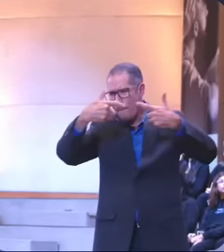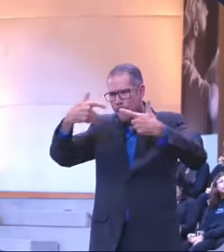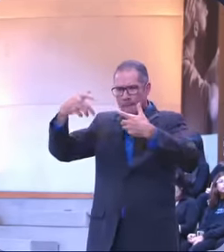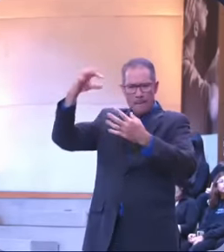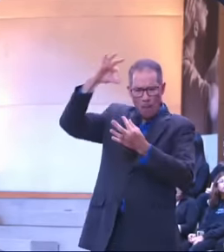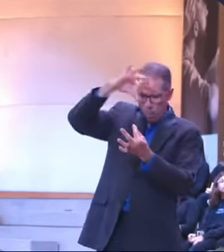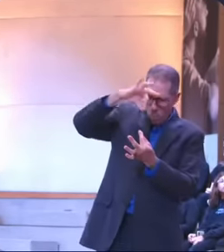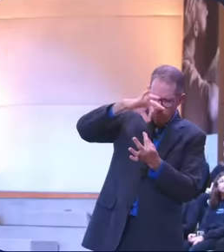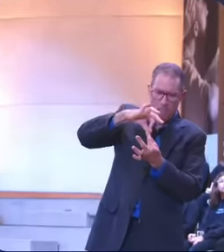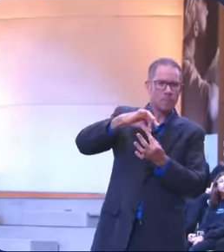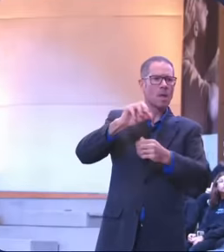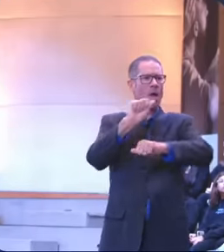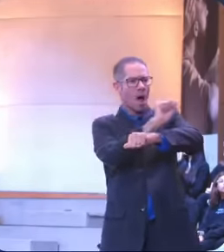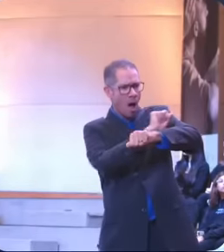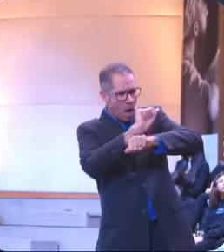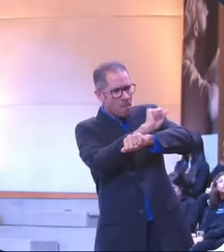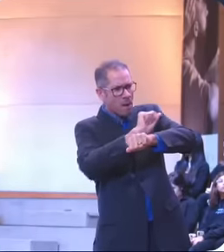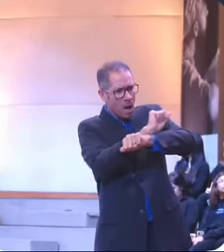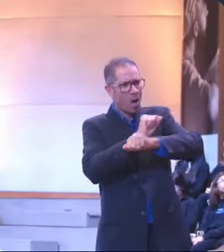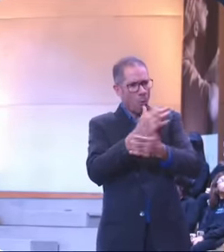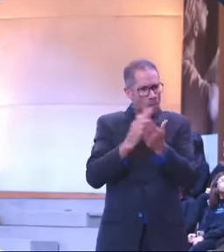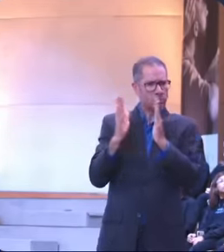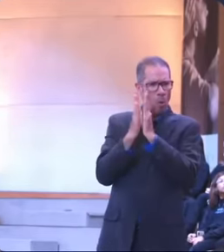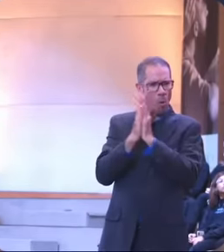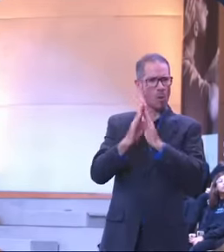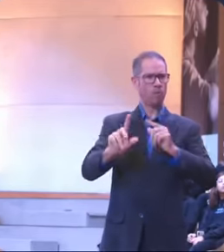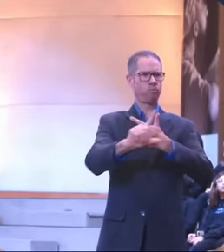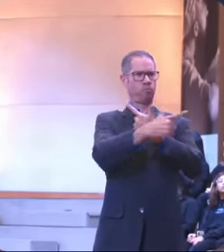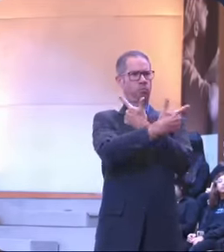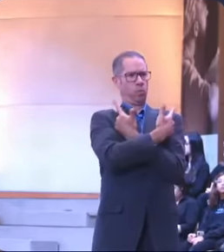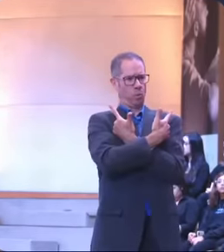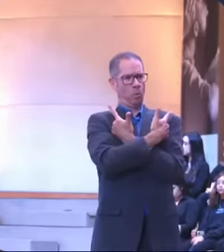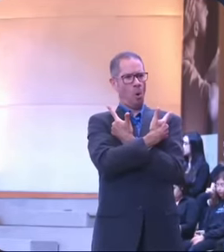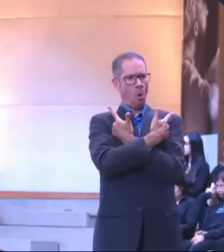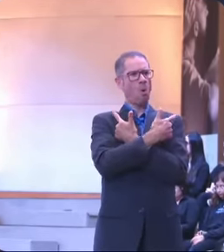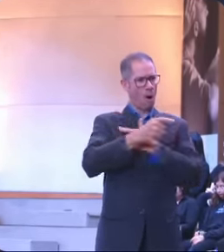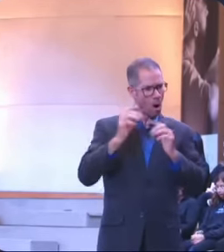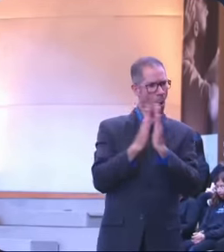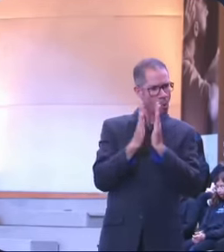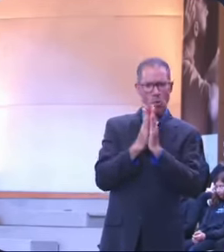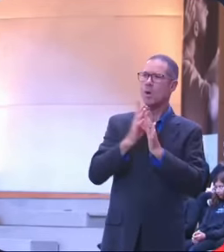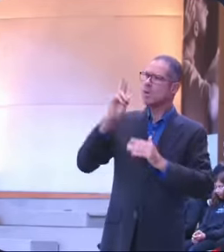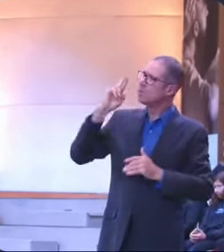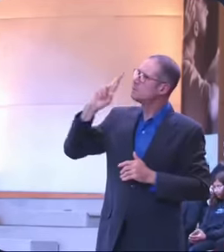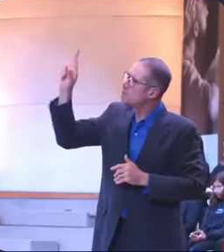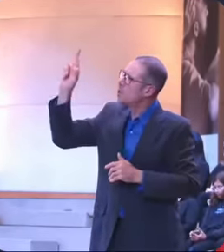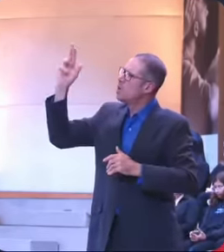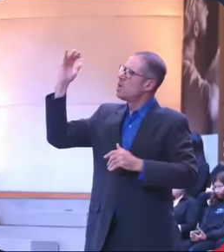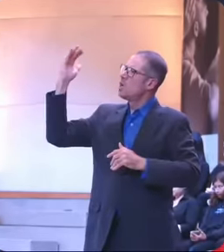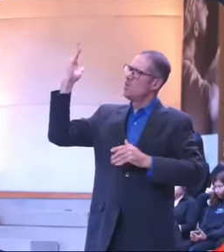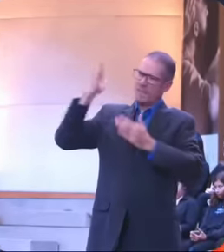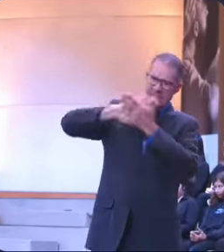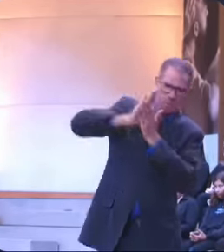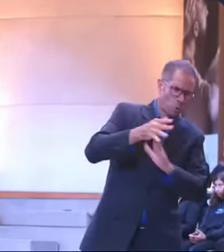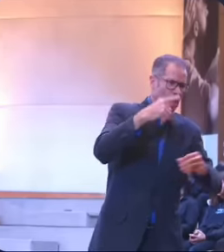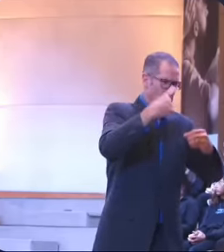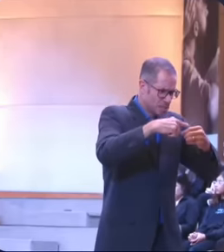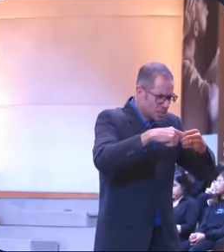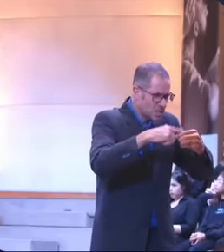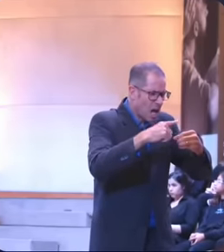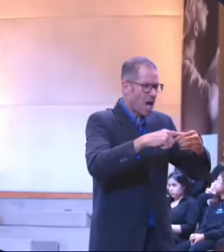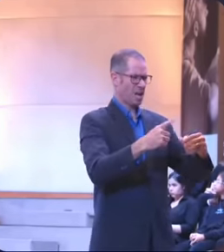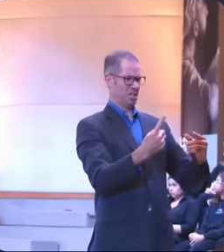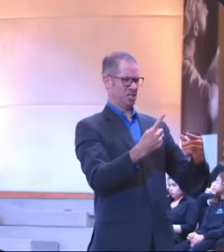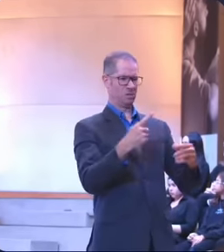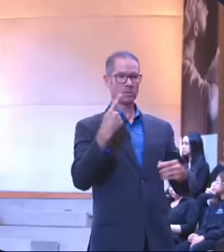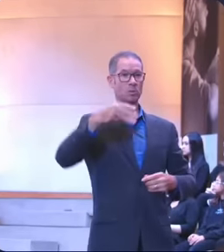Quando Abraão começou a orar por Ló, lembra disso? Ele disse: Senhor, o Senhor vai destruir a cidade toda. Ele estava olhando lá para o